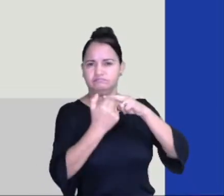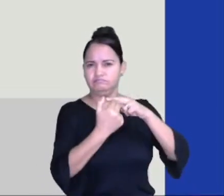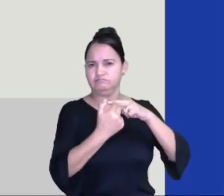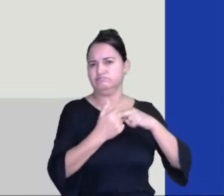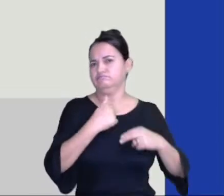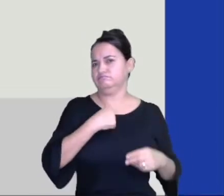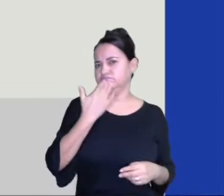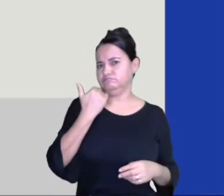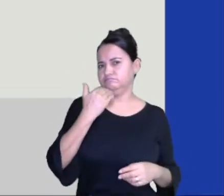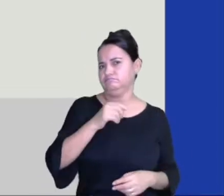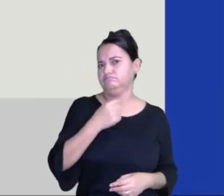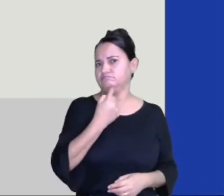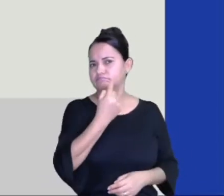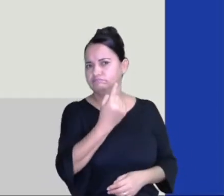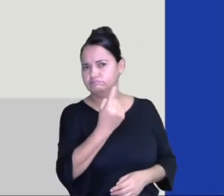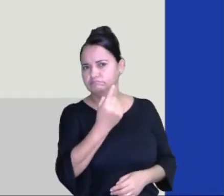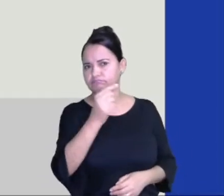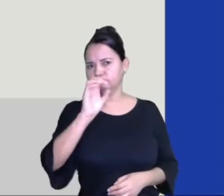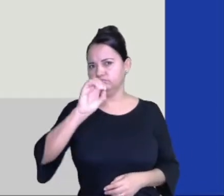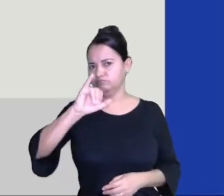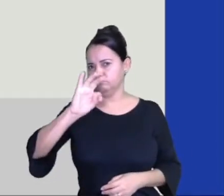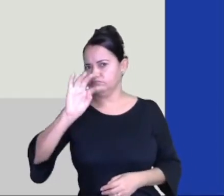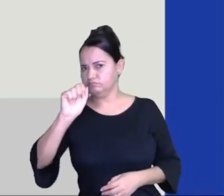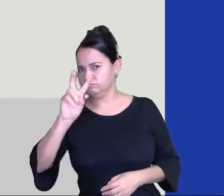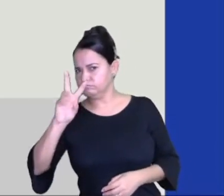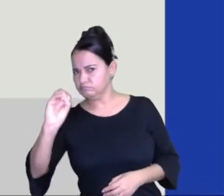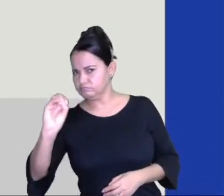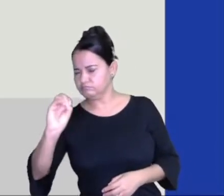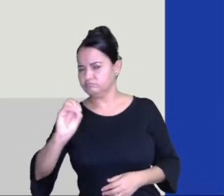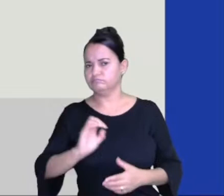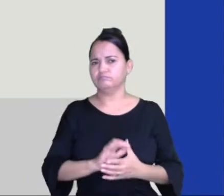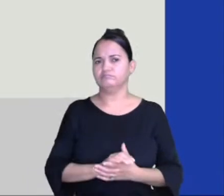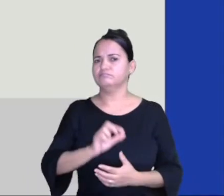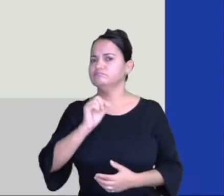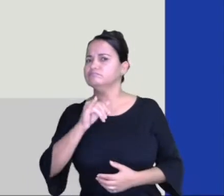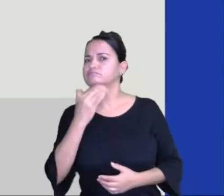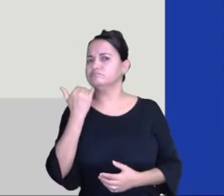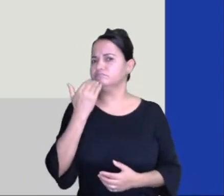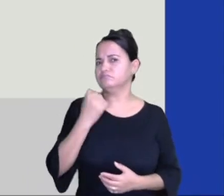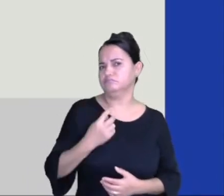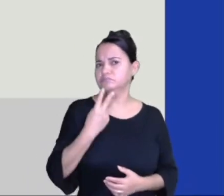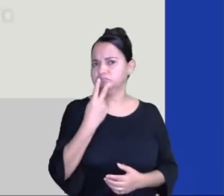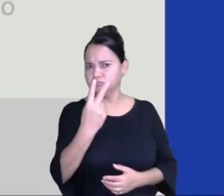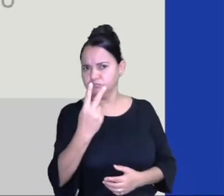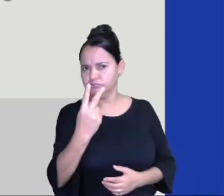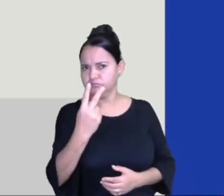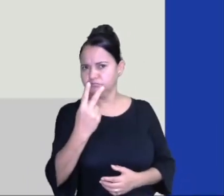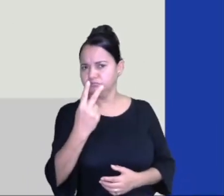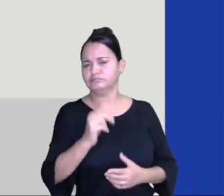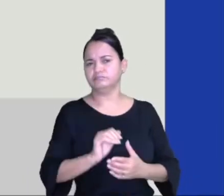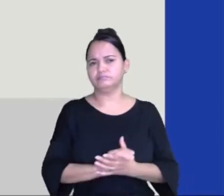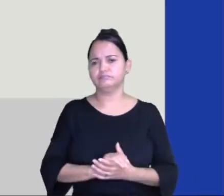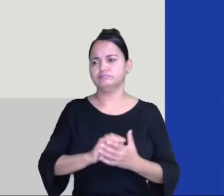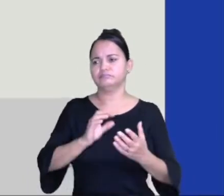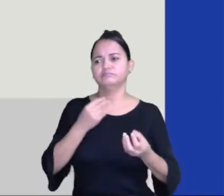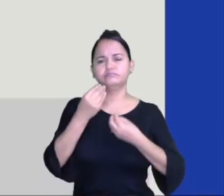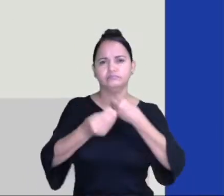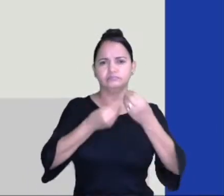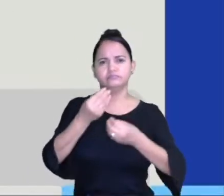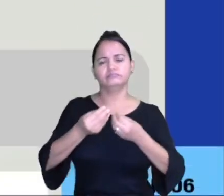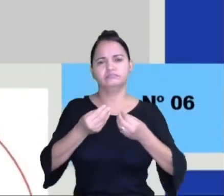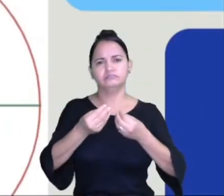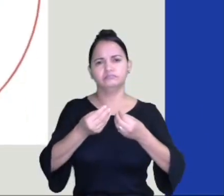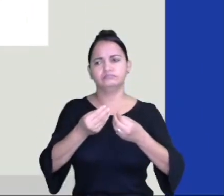pizza, né? Mas, professora, se eu consumir 2/8. Então, vamos ver agora, né, como é